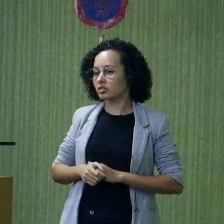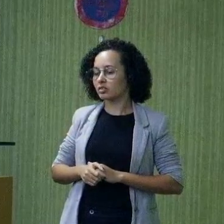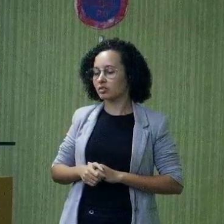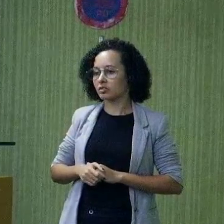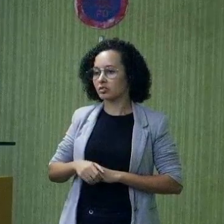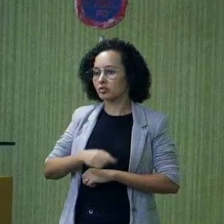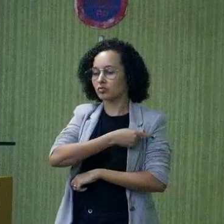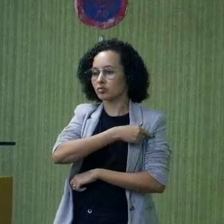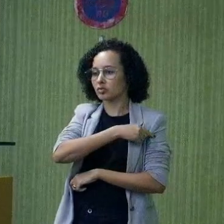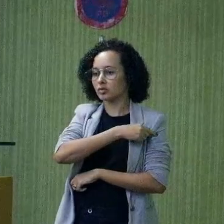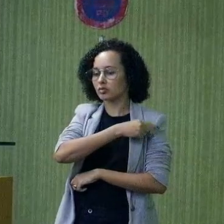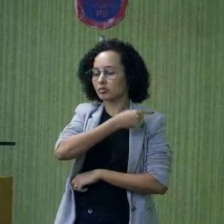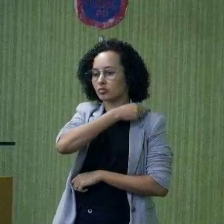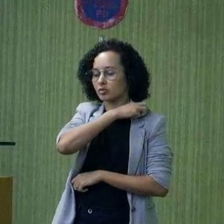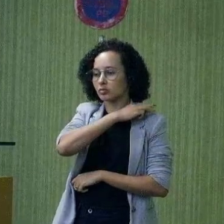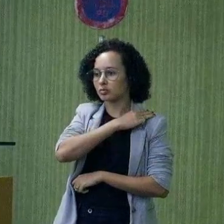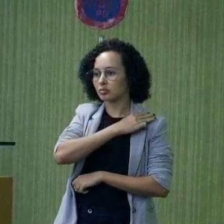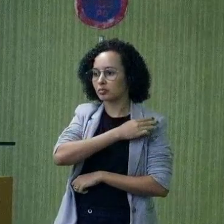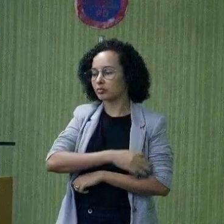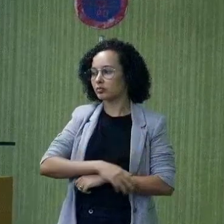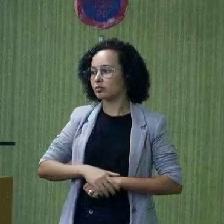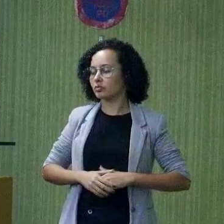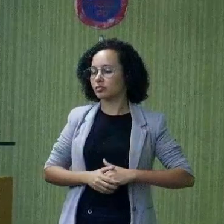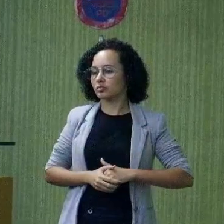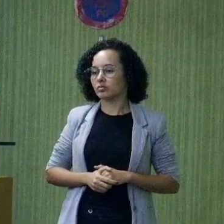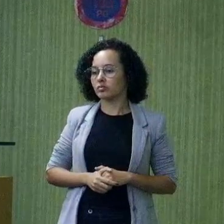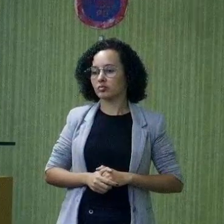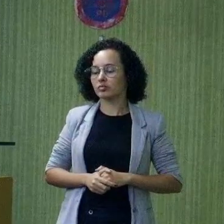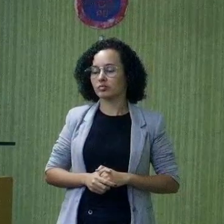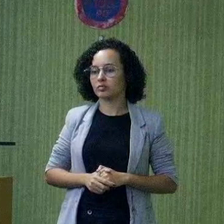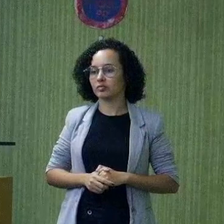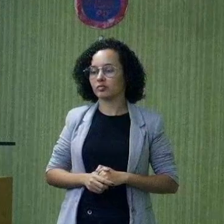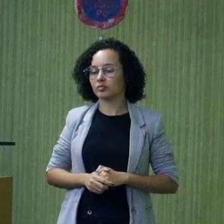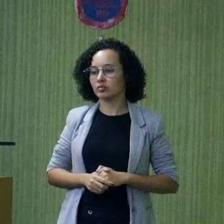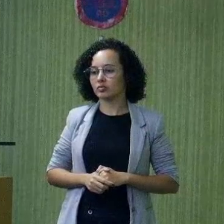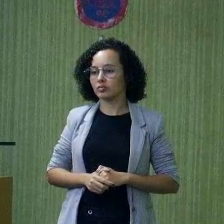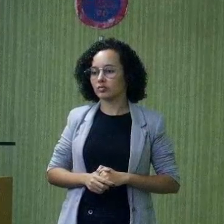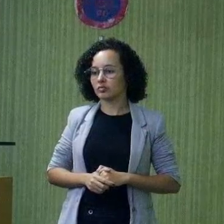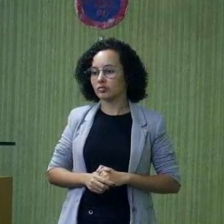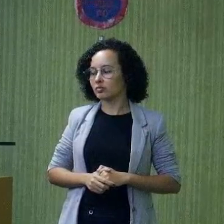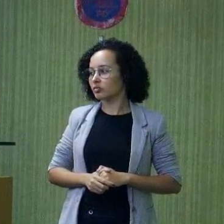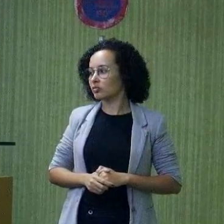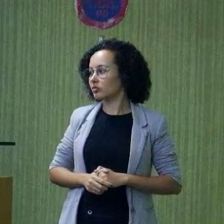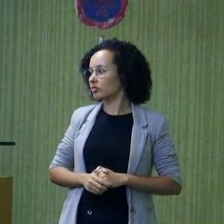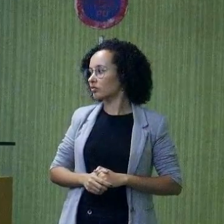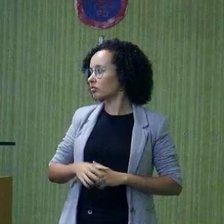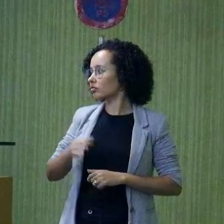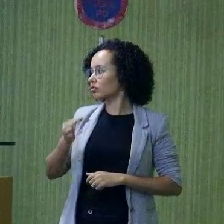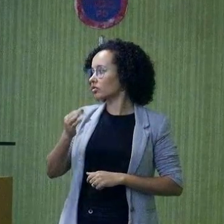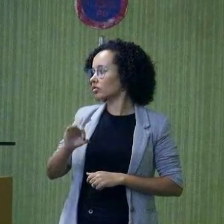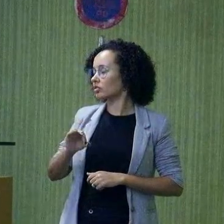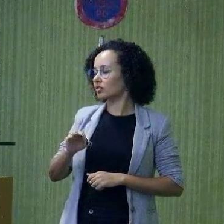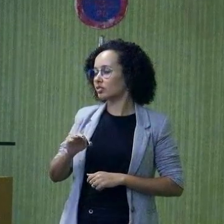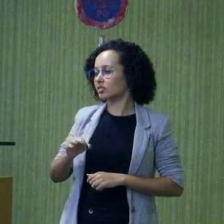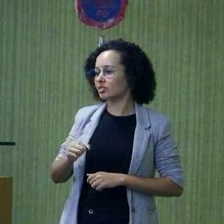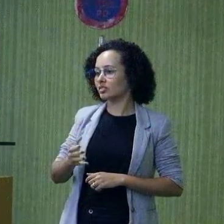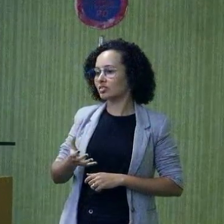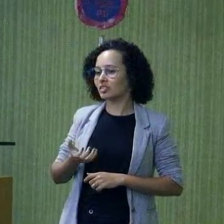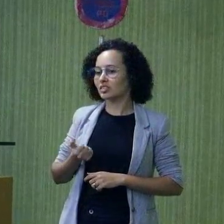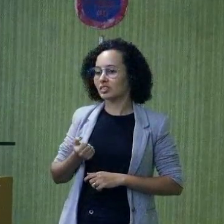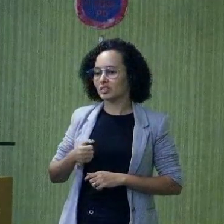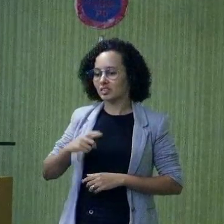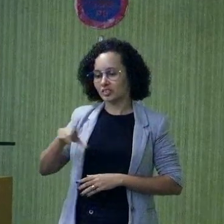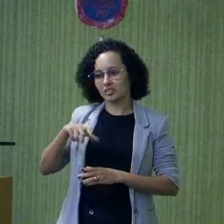Alfa fundamental Eita olha aí Quem acertar ganha um livro fazer assim é não tô brincando Vamos